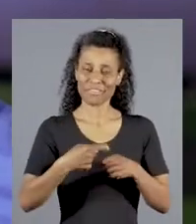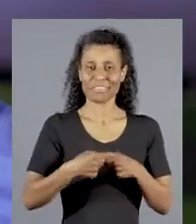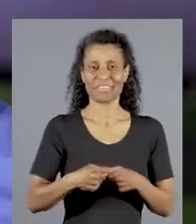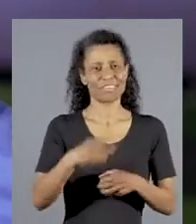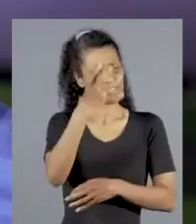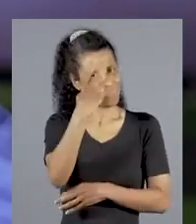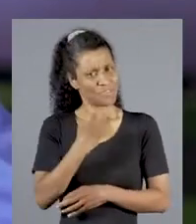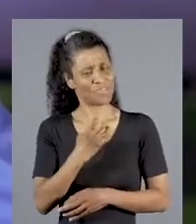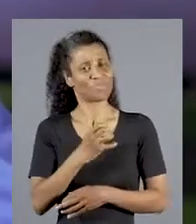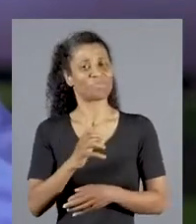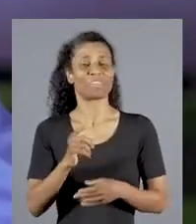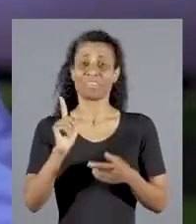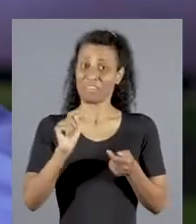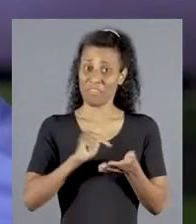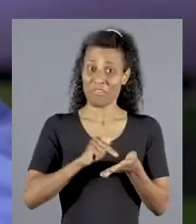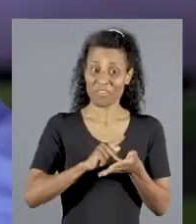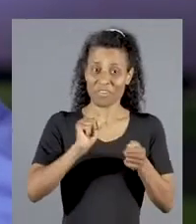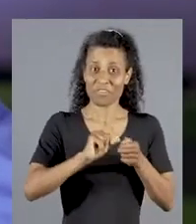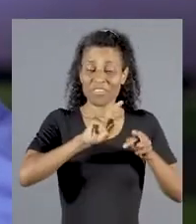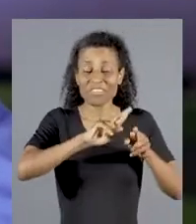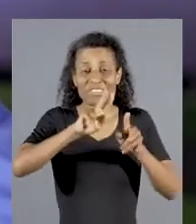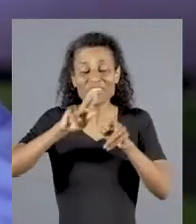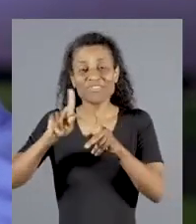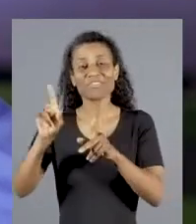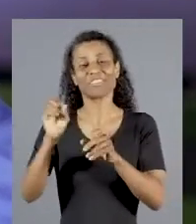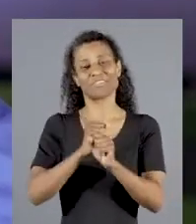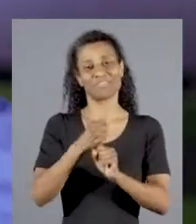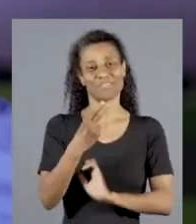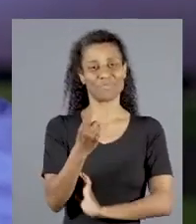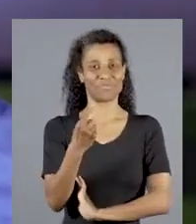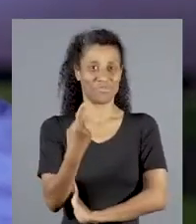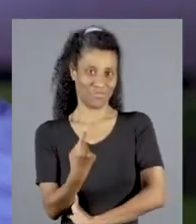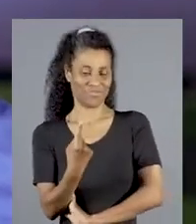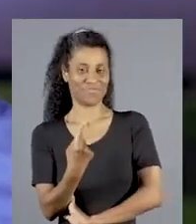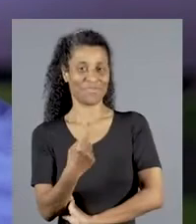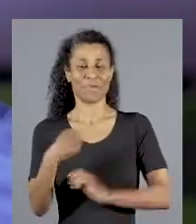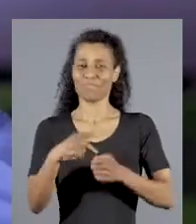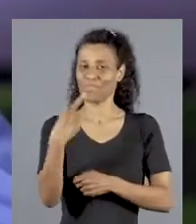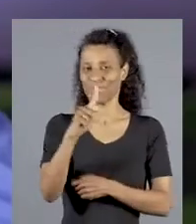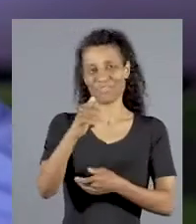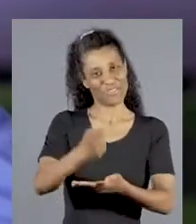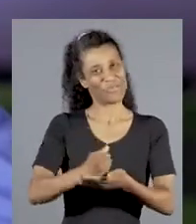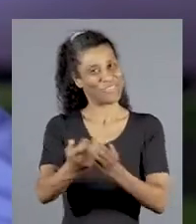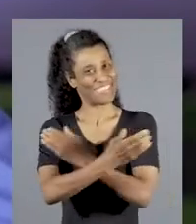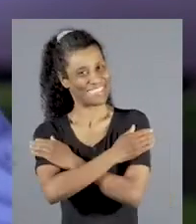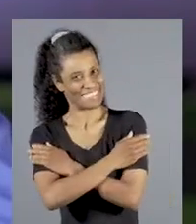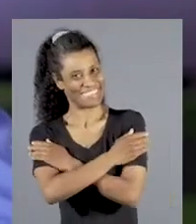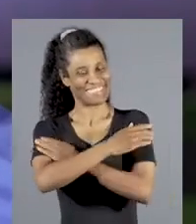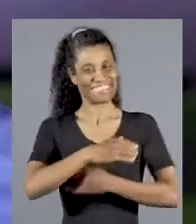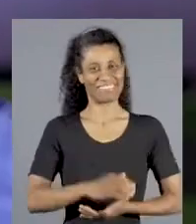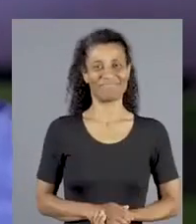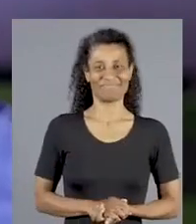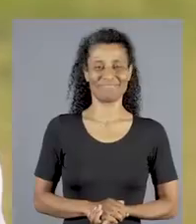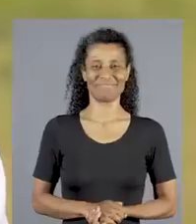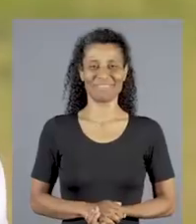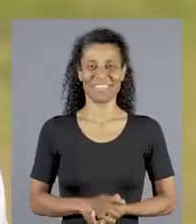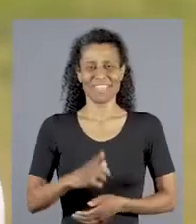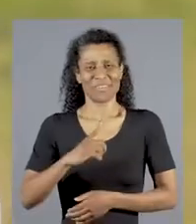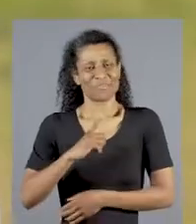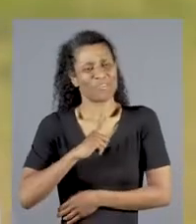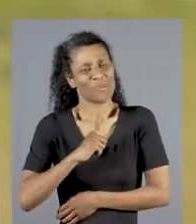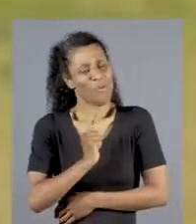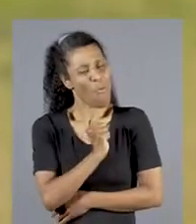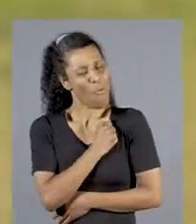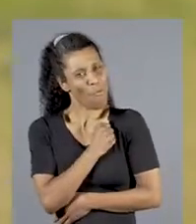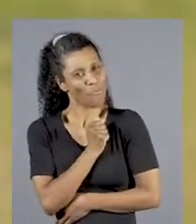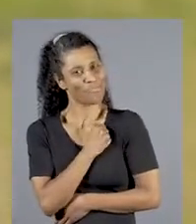íntegro, que certamente fará toda a diferença a partir de 2021. Peço o teu apoio, um grande abraço. É com